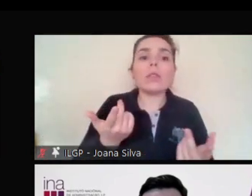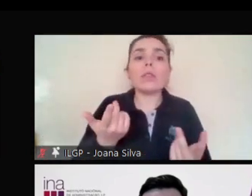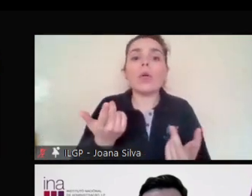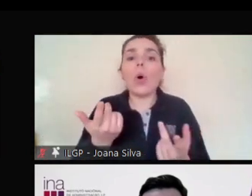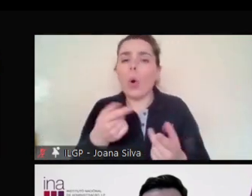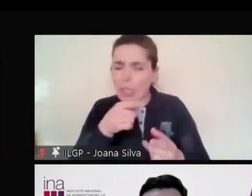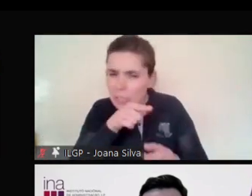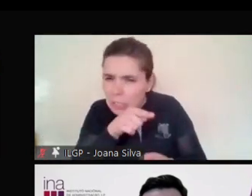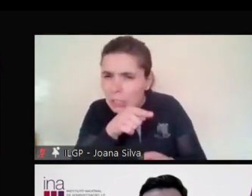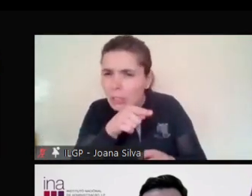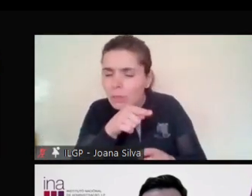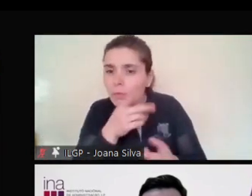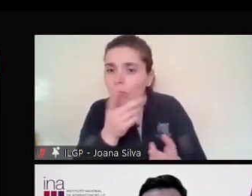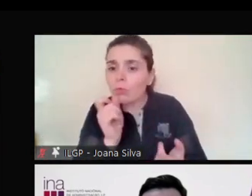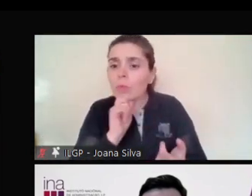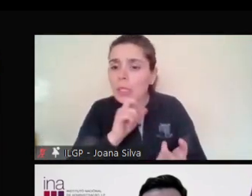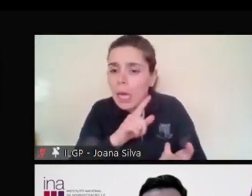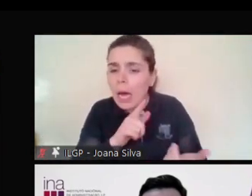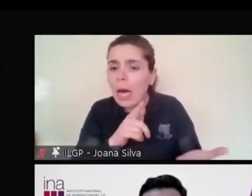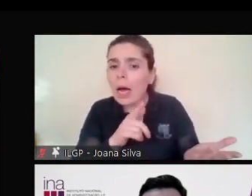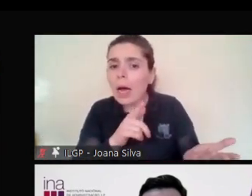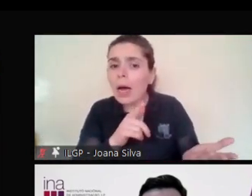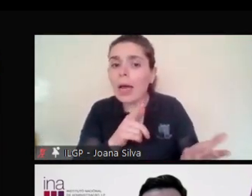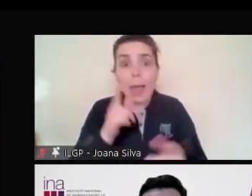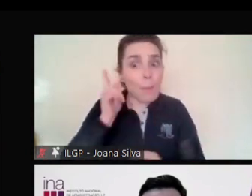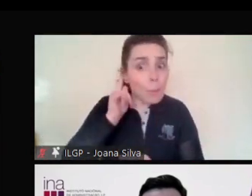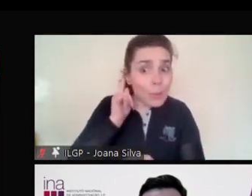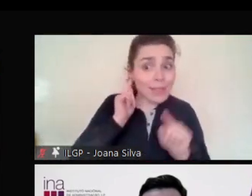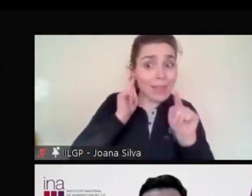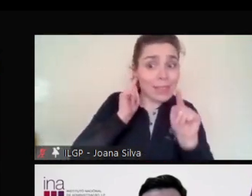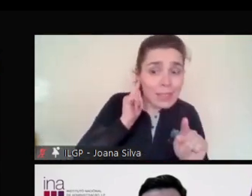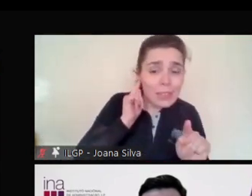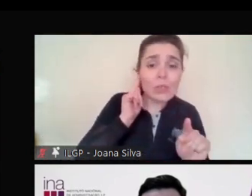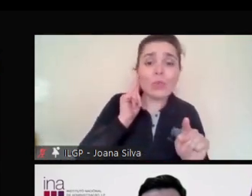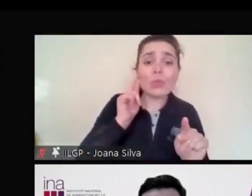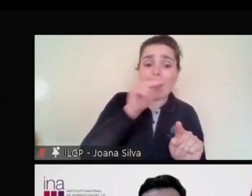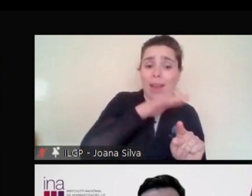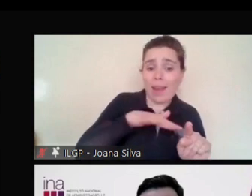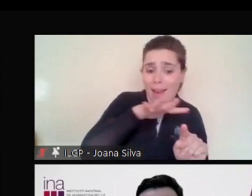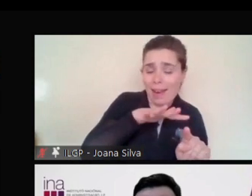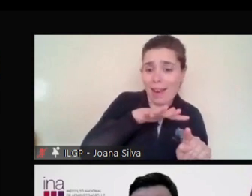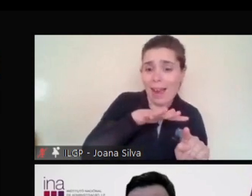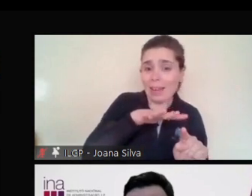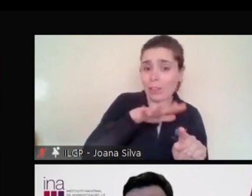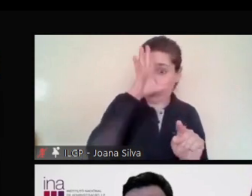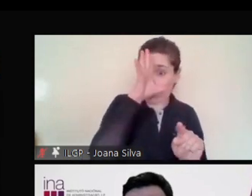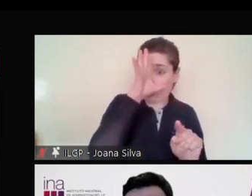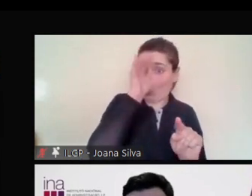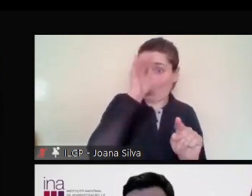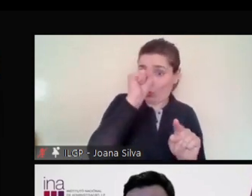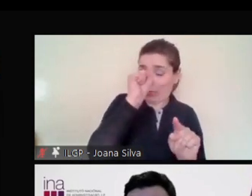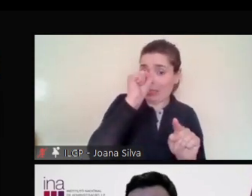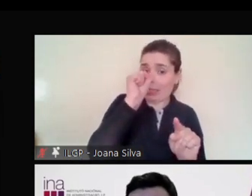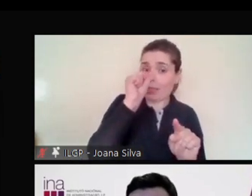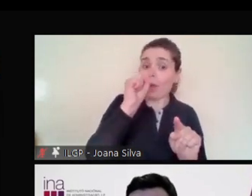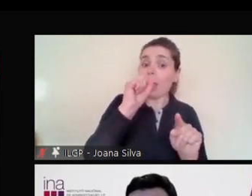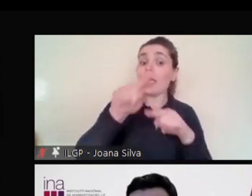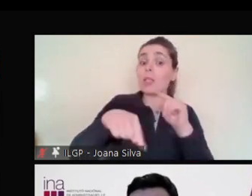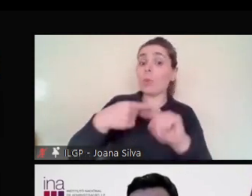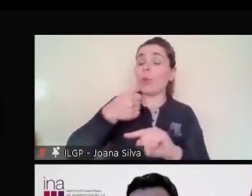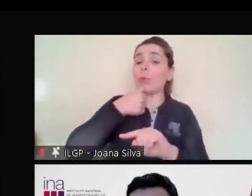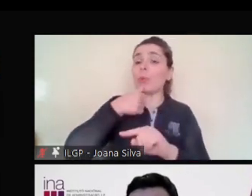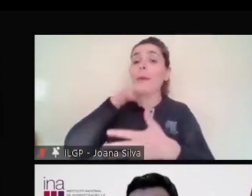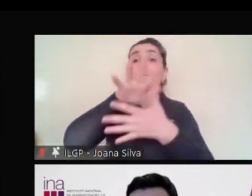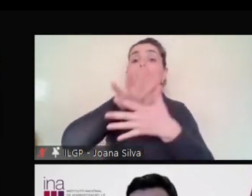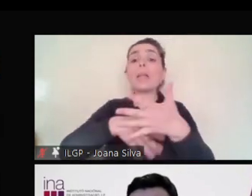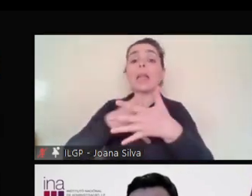isto que respeita, digamos, e que interessa nas várias áreas governativas, vamos então produzir um conjunto de planos